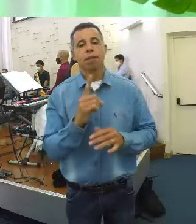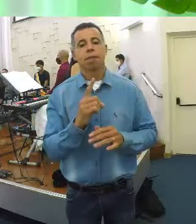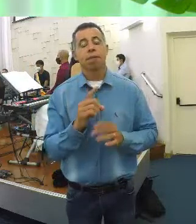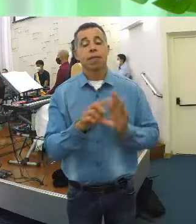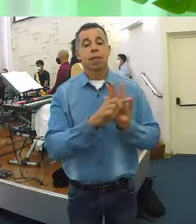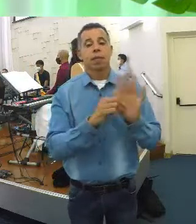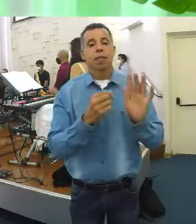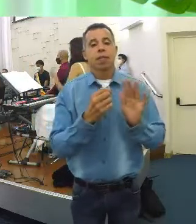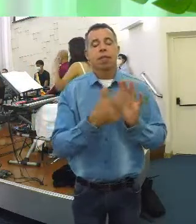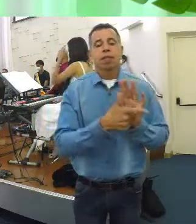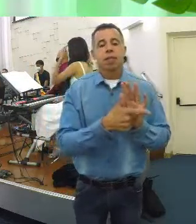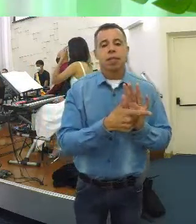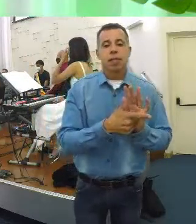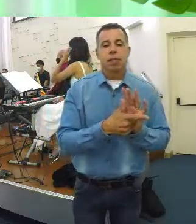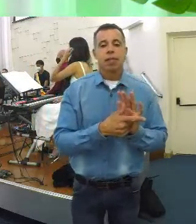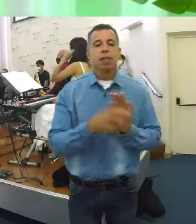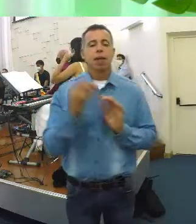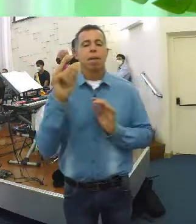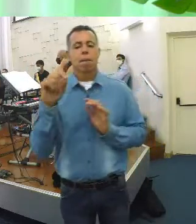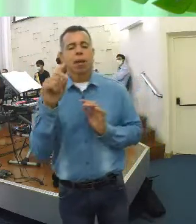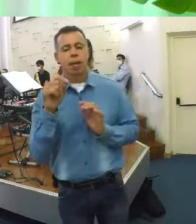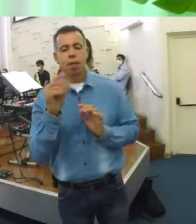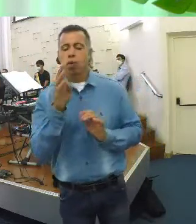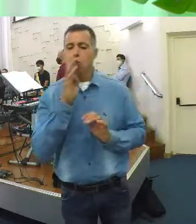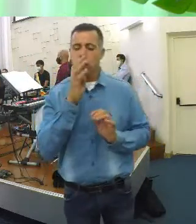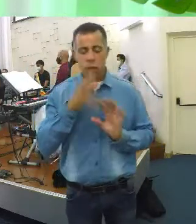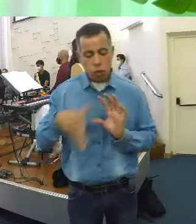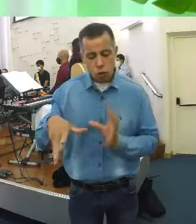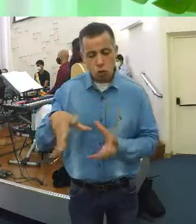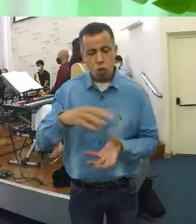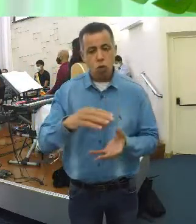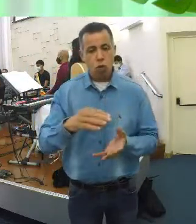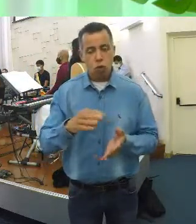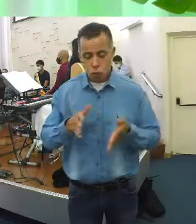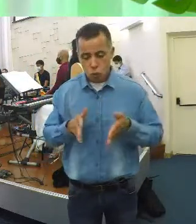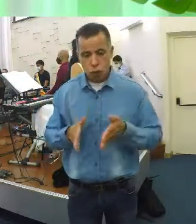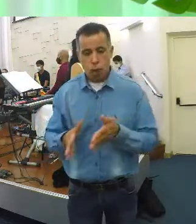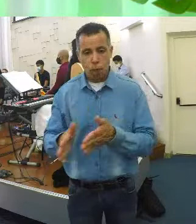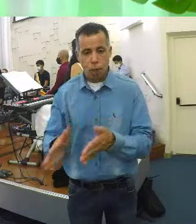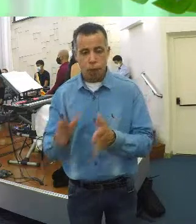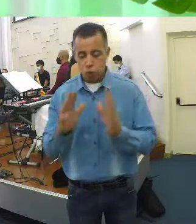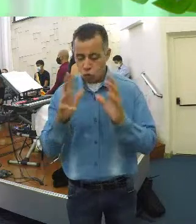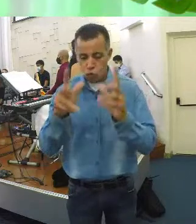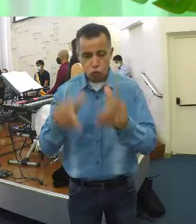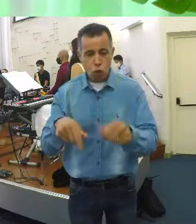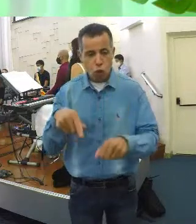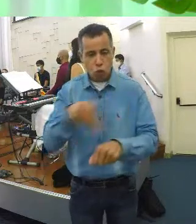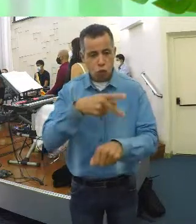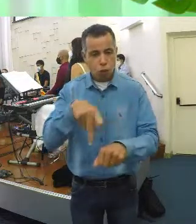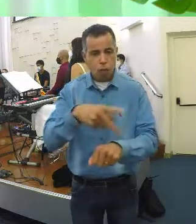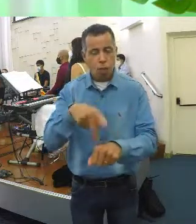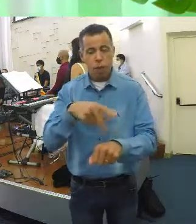Versículo 2 diz assim: para que se conheça na terra o teu caminho e em todas as nações a tua